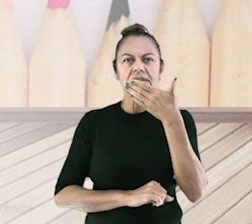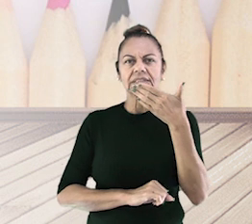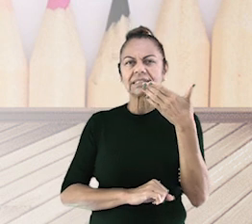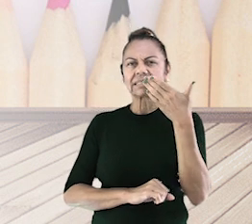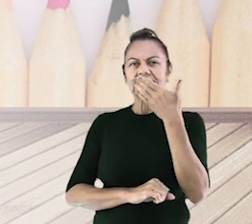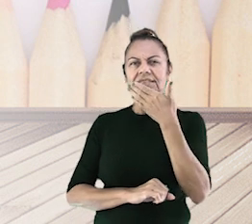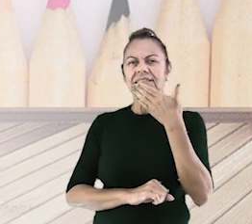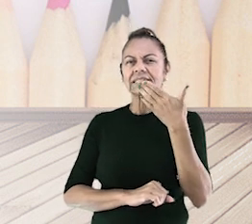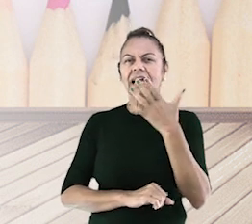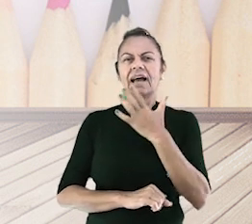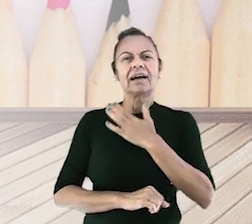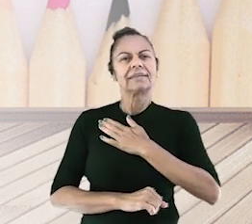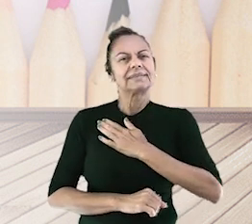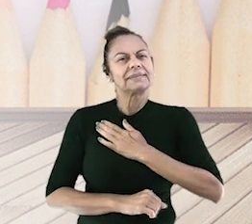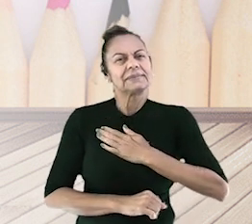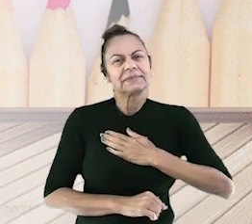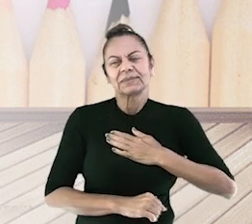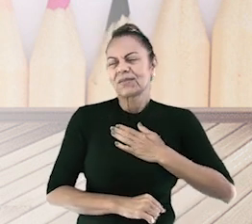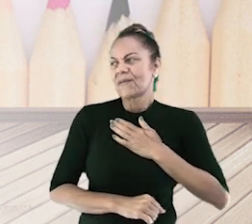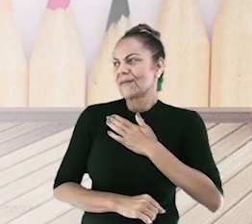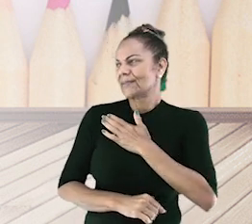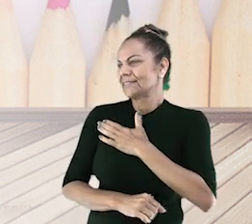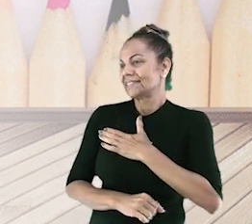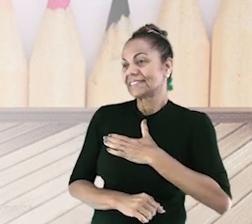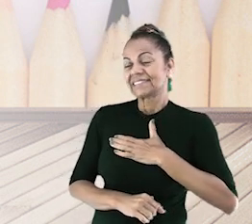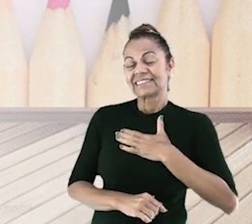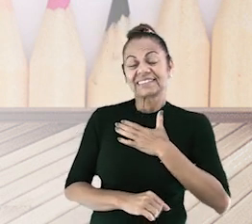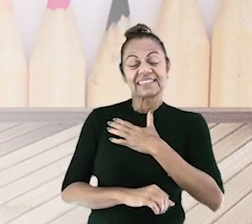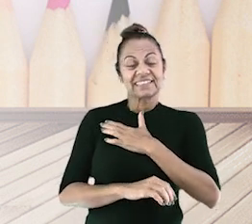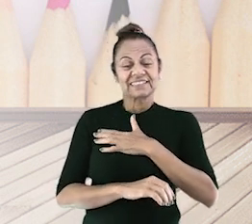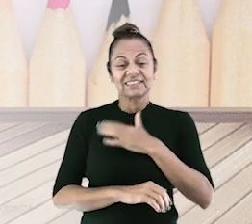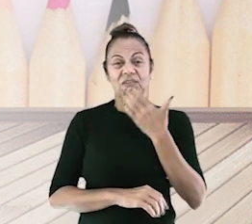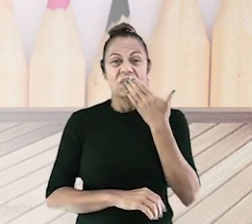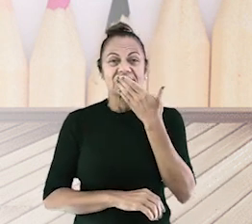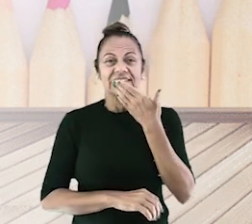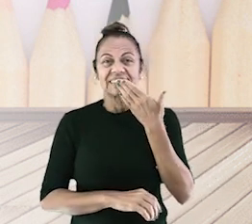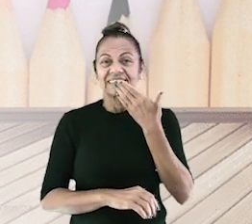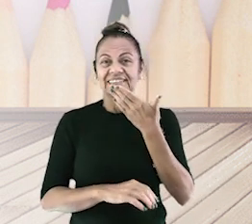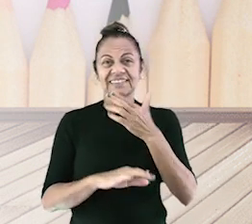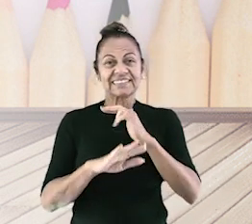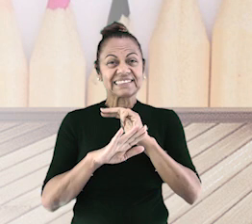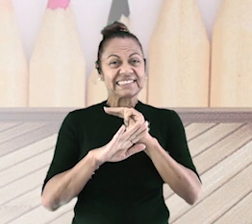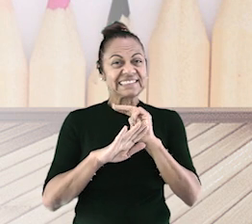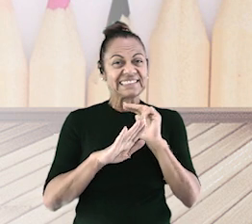Doces, ai gente, doces, eu gosto muito desses doces.